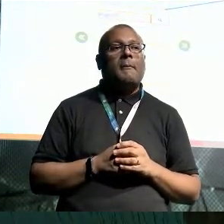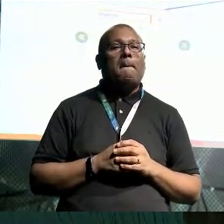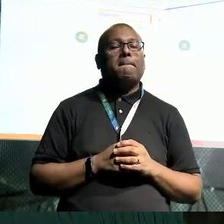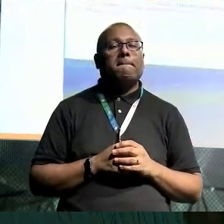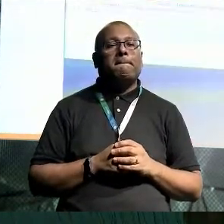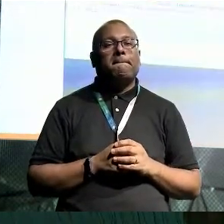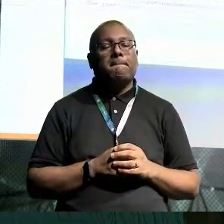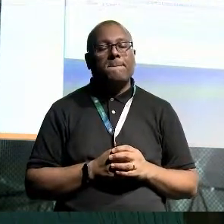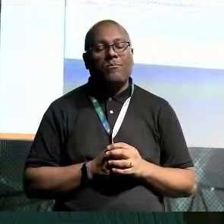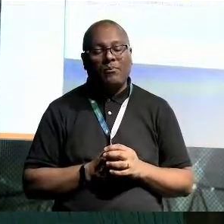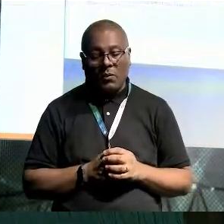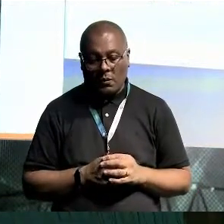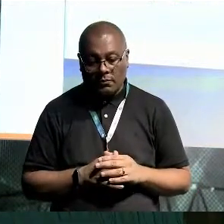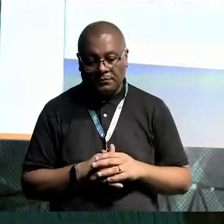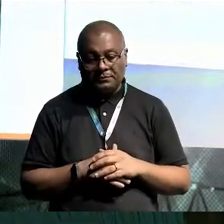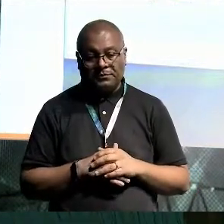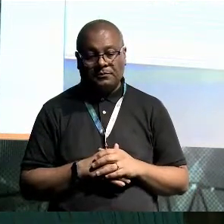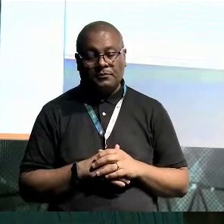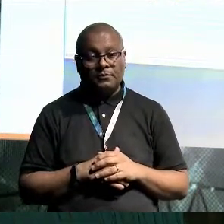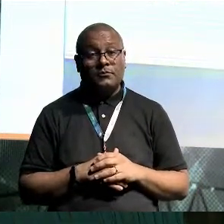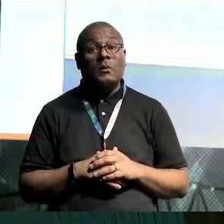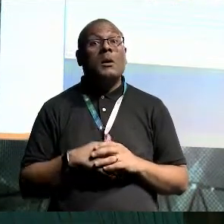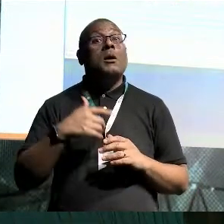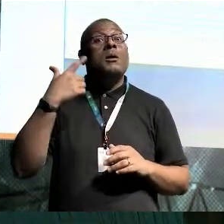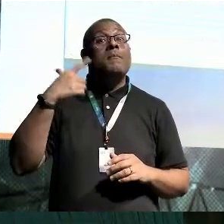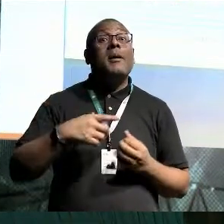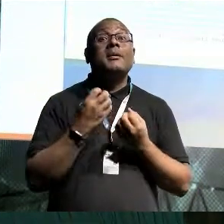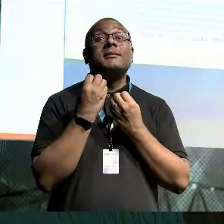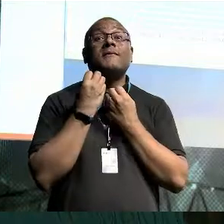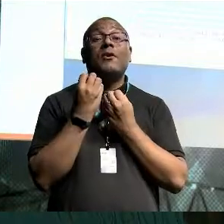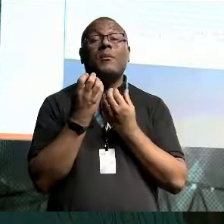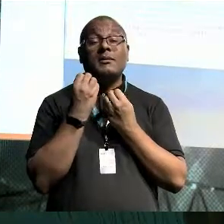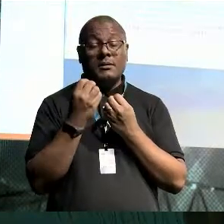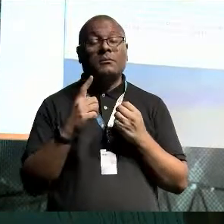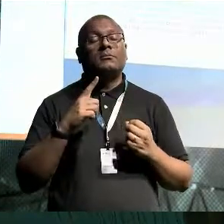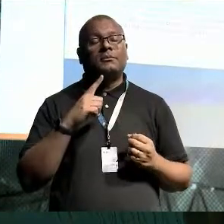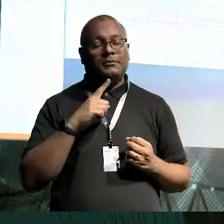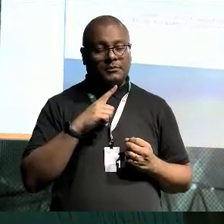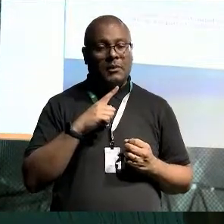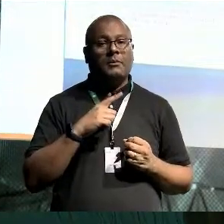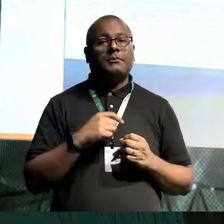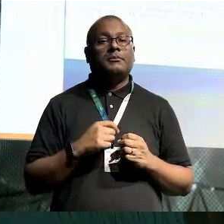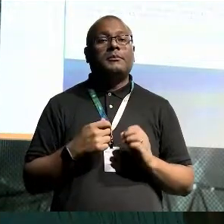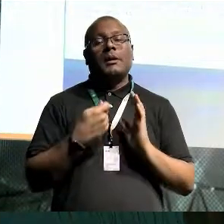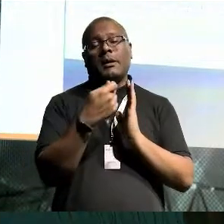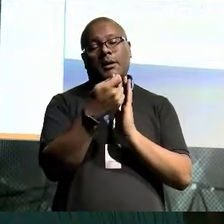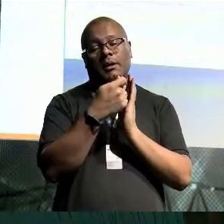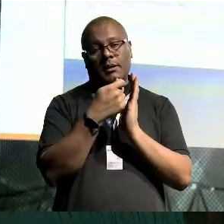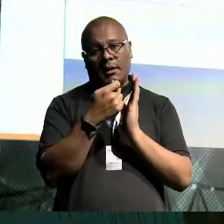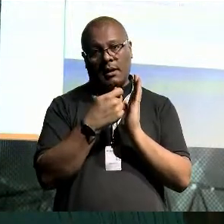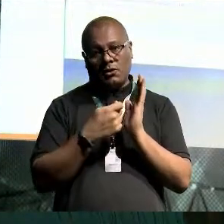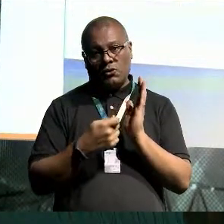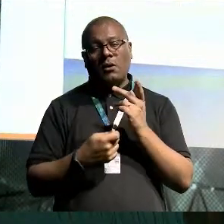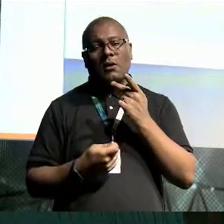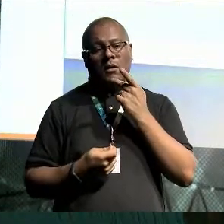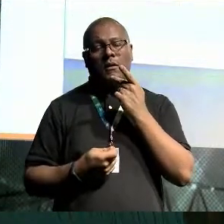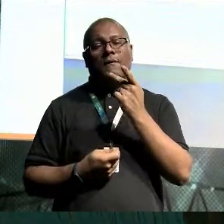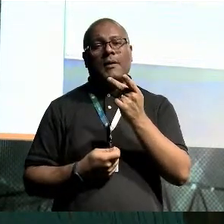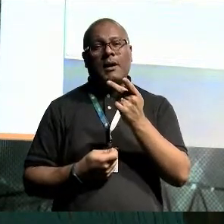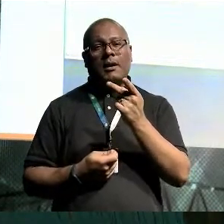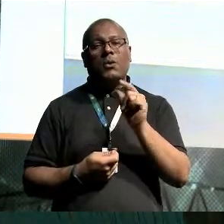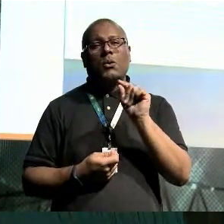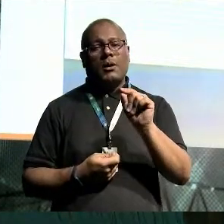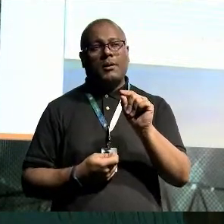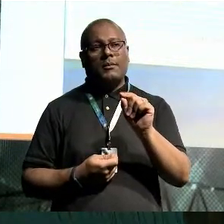Visual. O que mais que ele te dá? Então, ele te dá essa informação em texto. O que ele fala? Ele fala